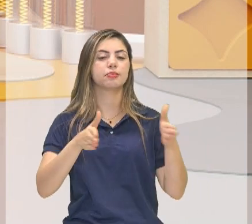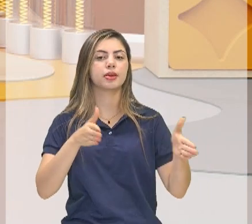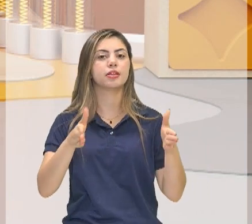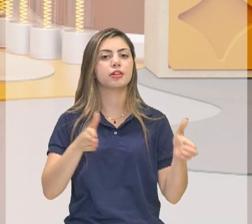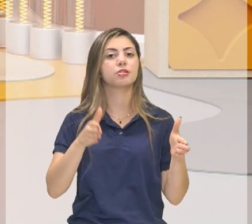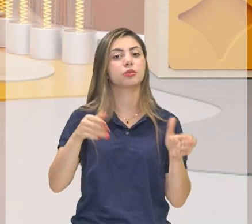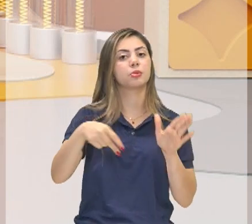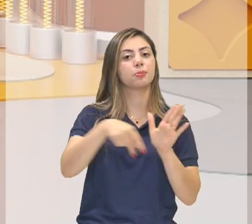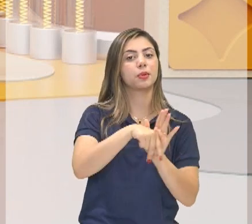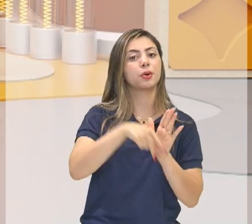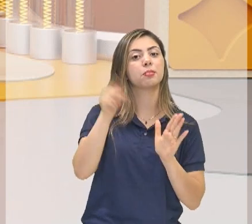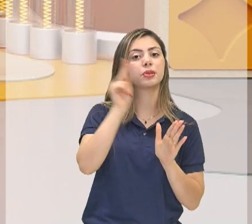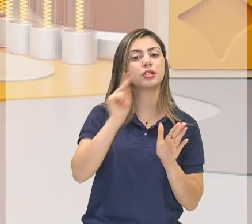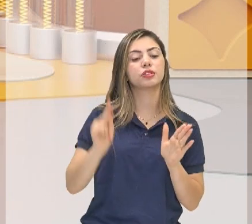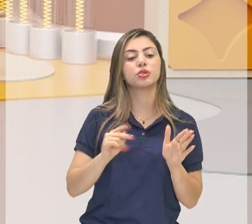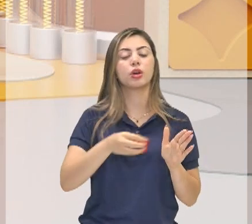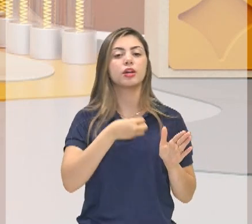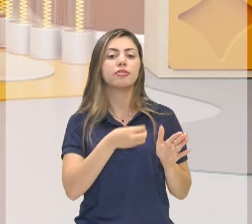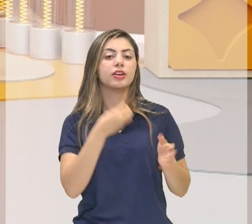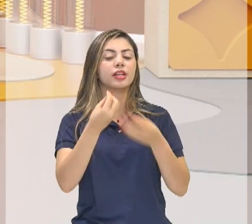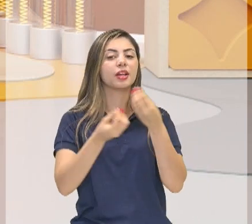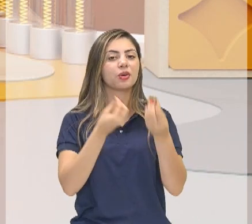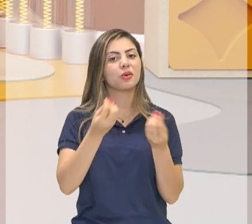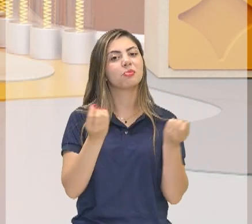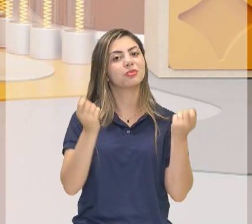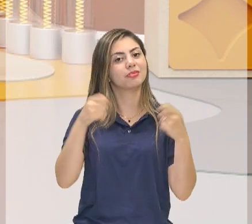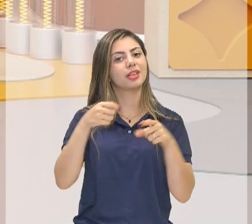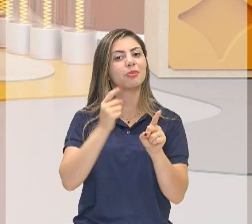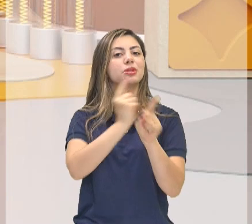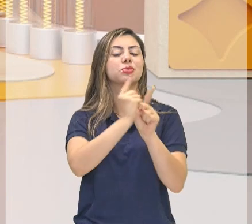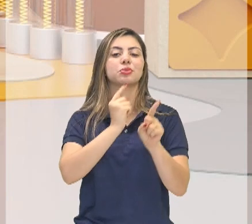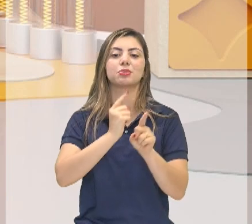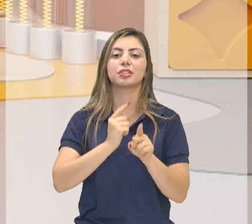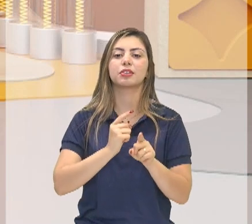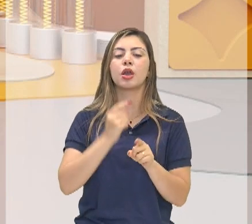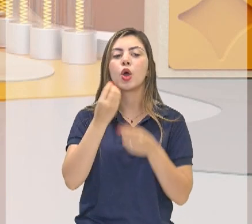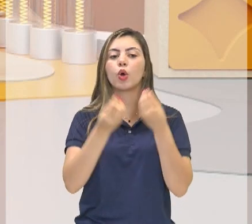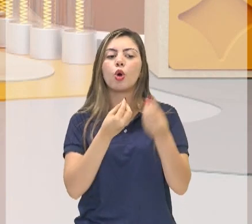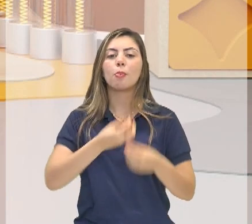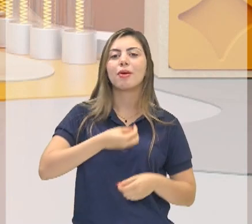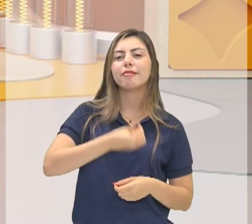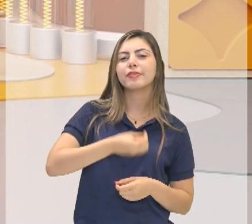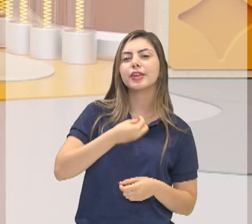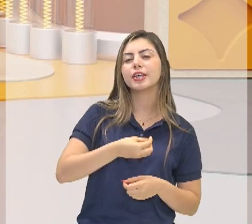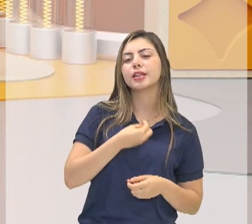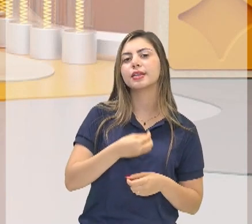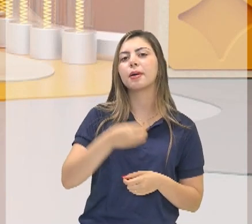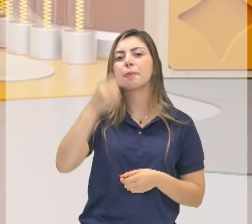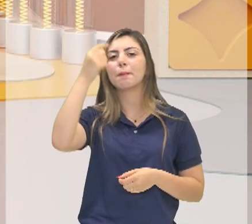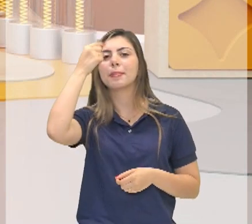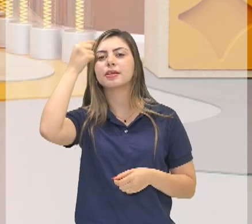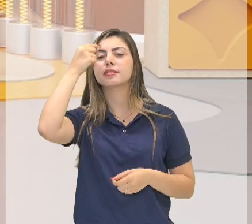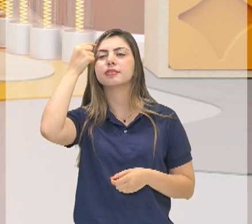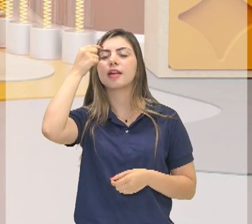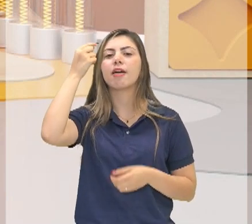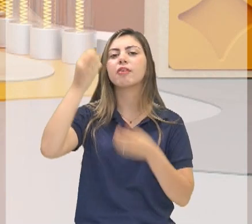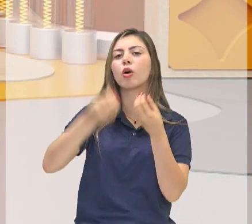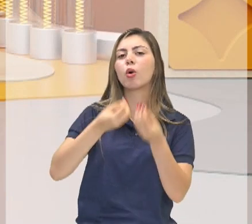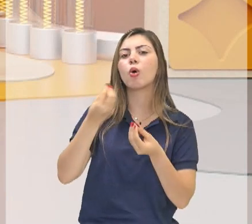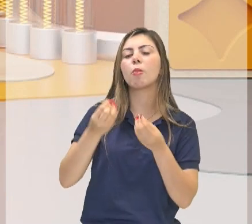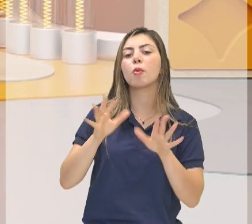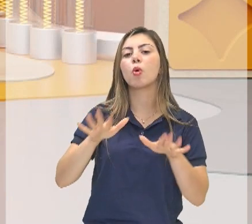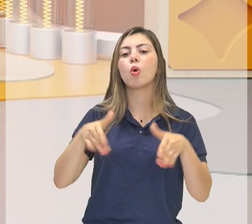daquele período histórico viviam, pensavam, né? Ou projetavam